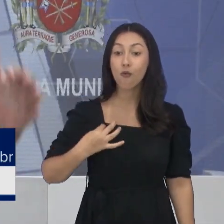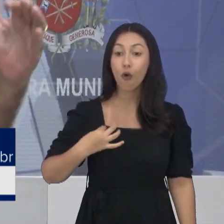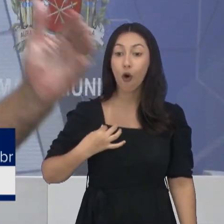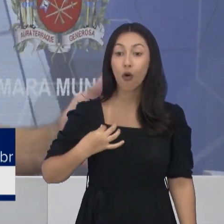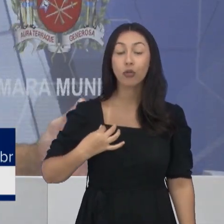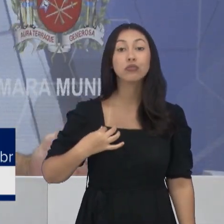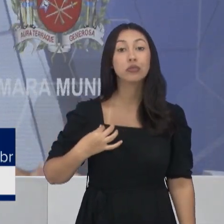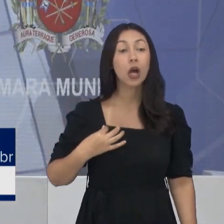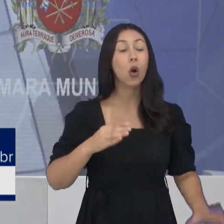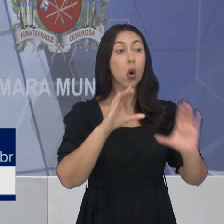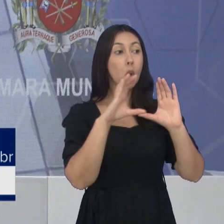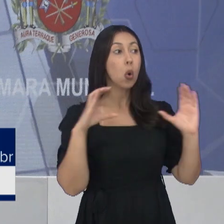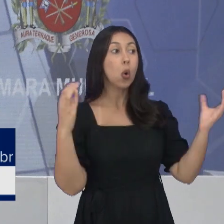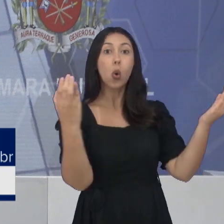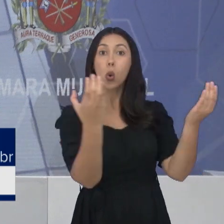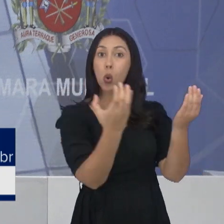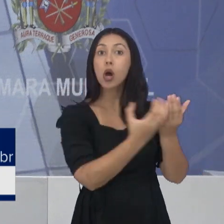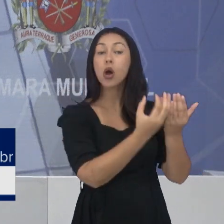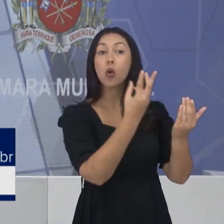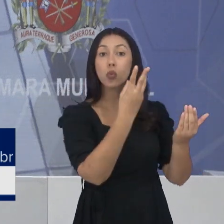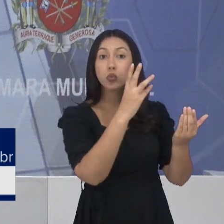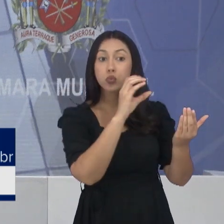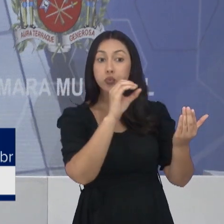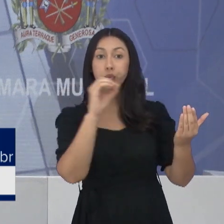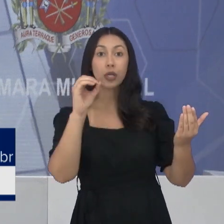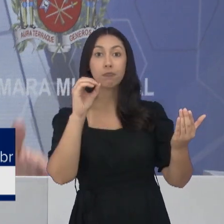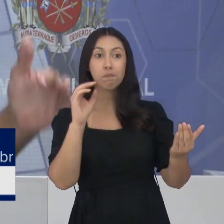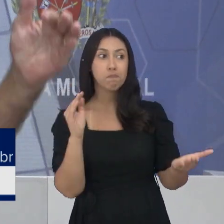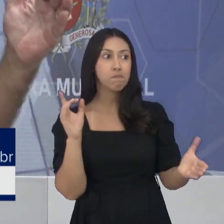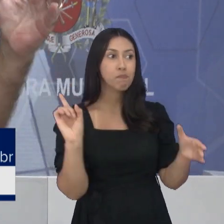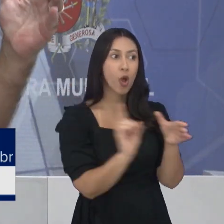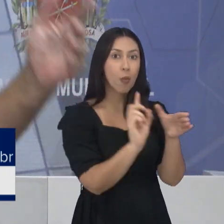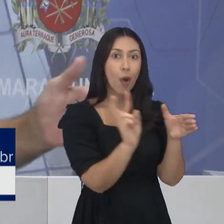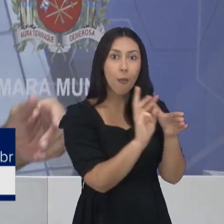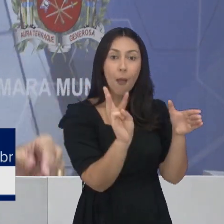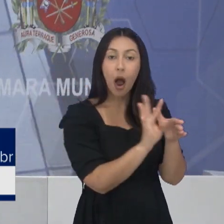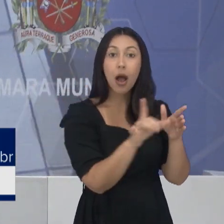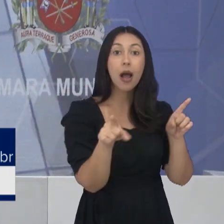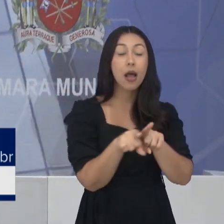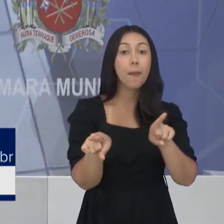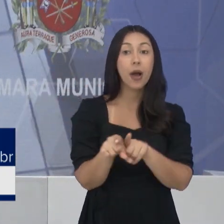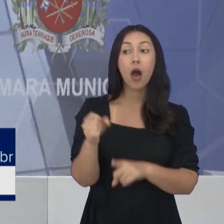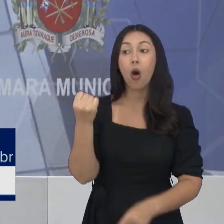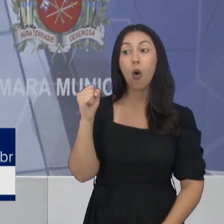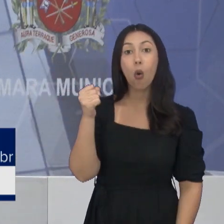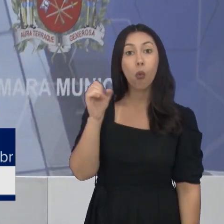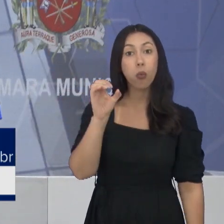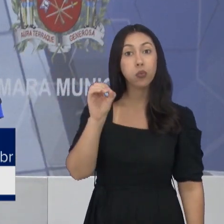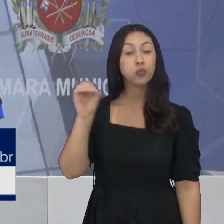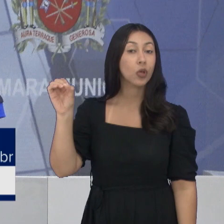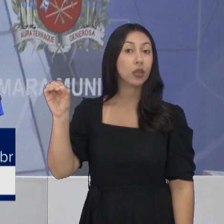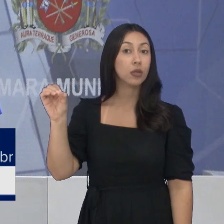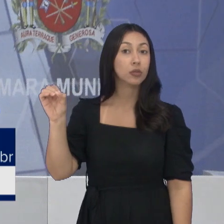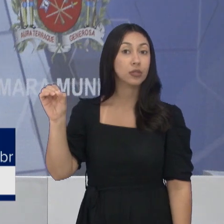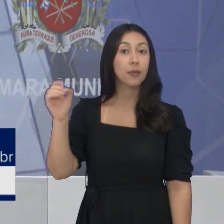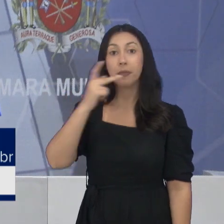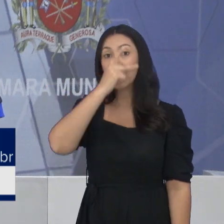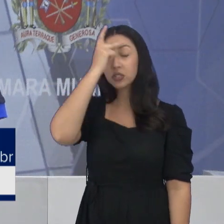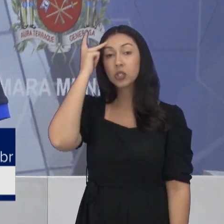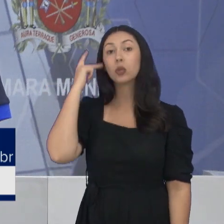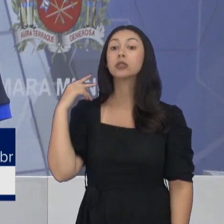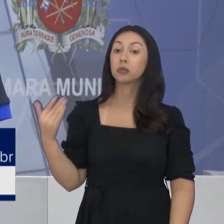um coral com mais de 300 membros e mais de 800 artistas